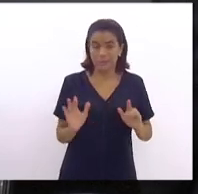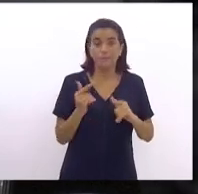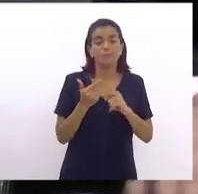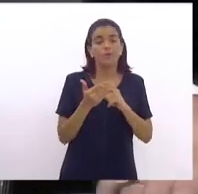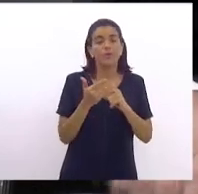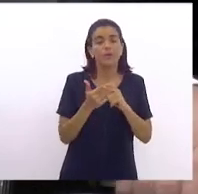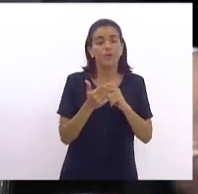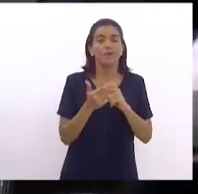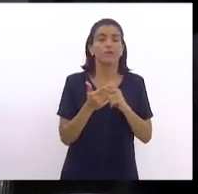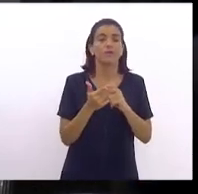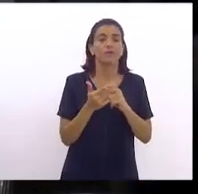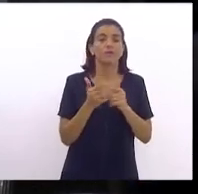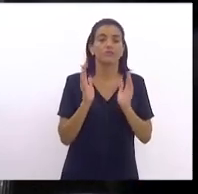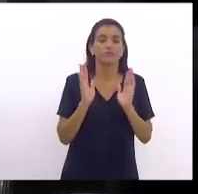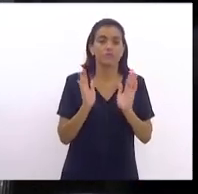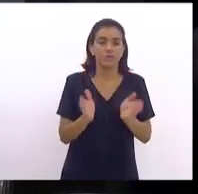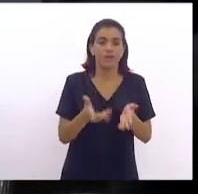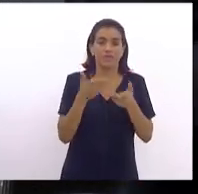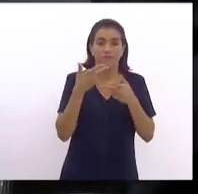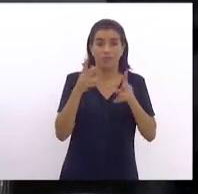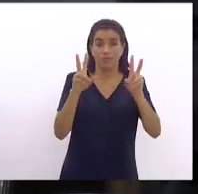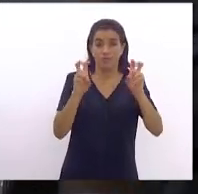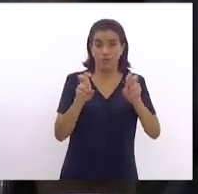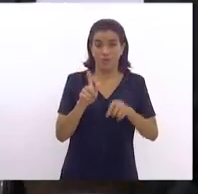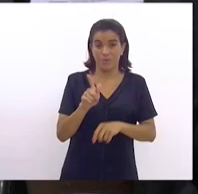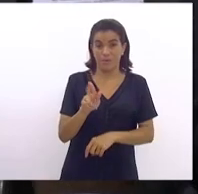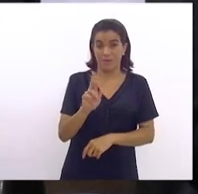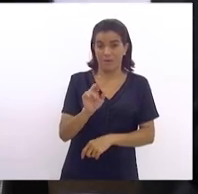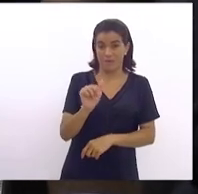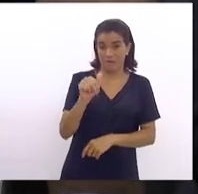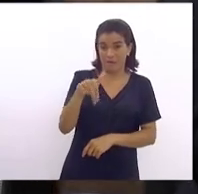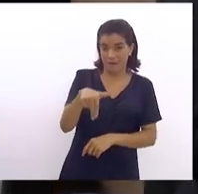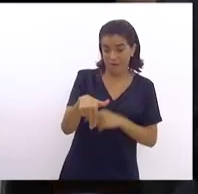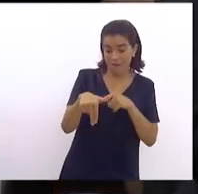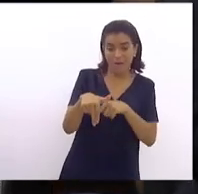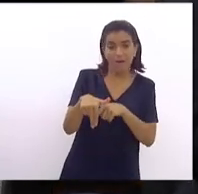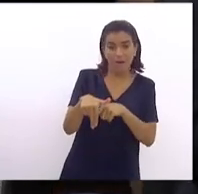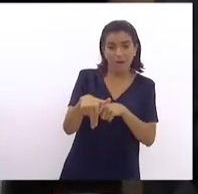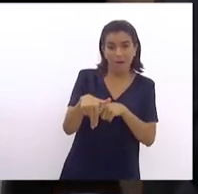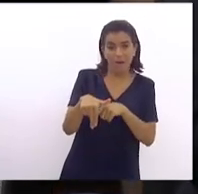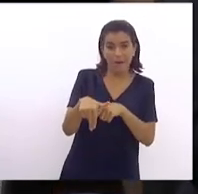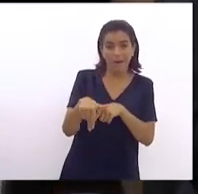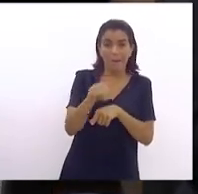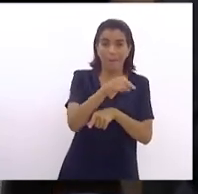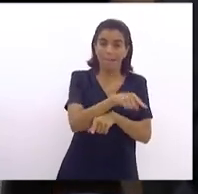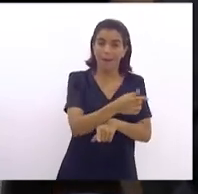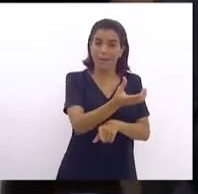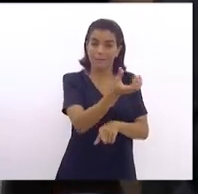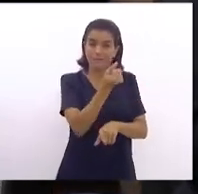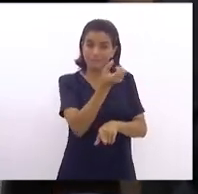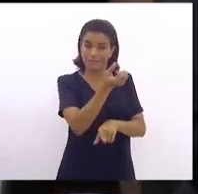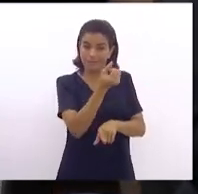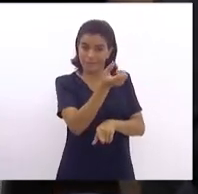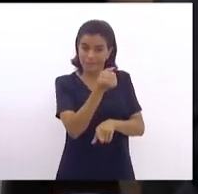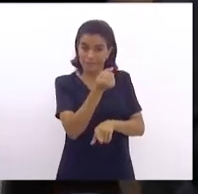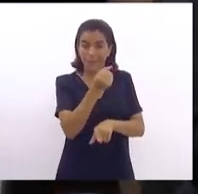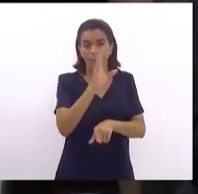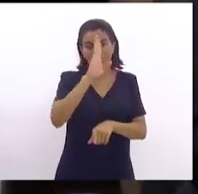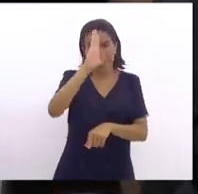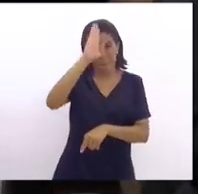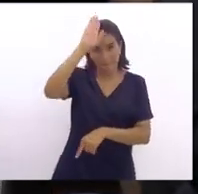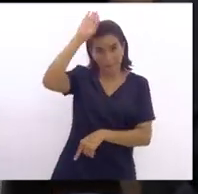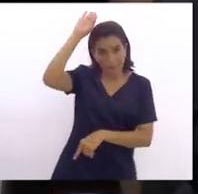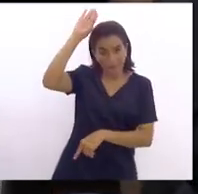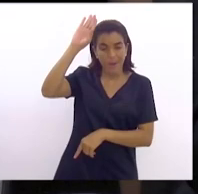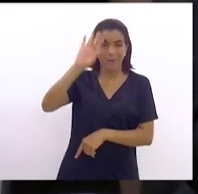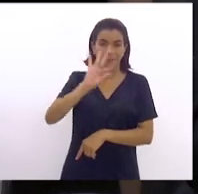propriamente dito, em relação à GRã, né, sendo estendida para os pensionistas, bombeiros militares